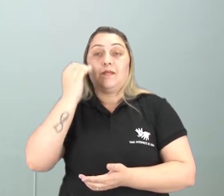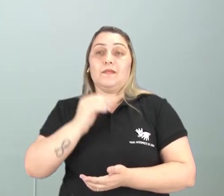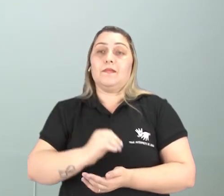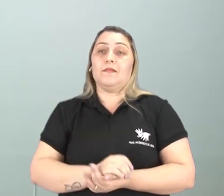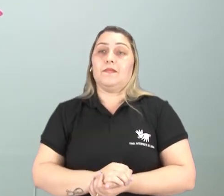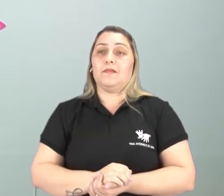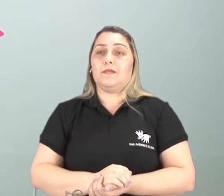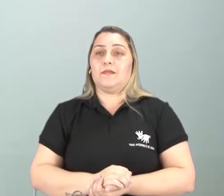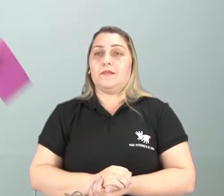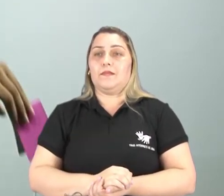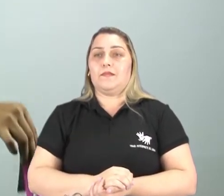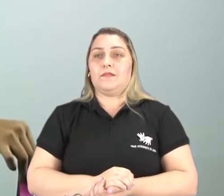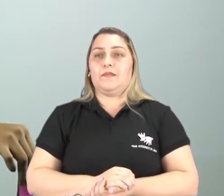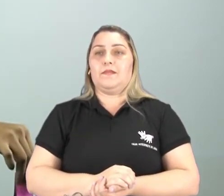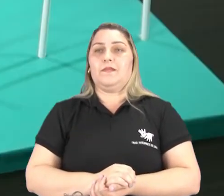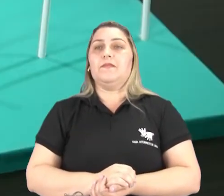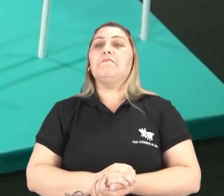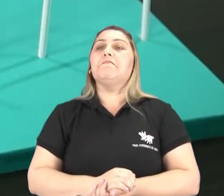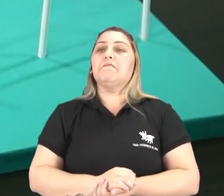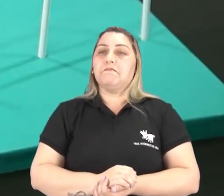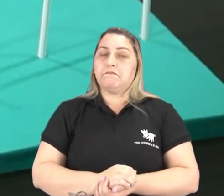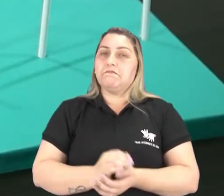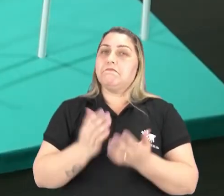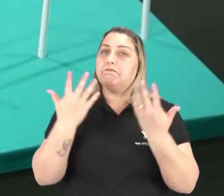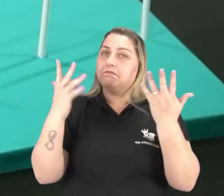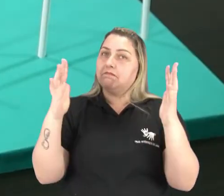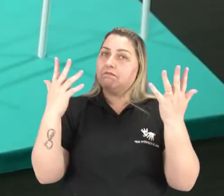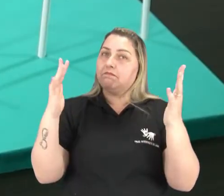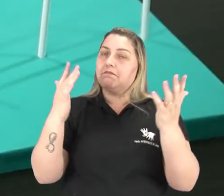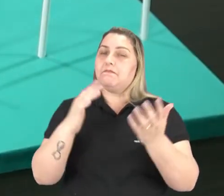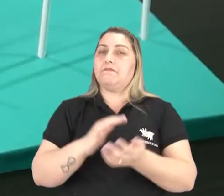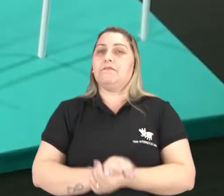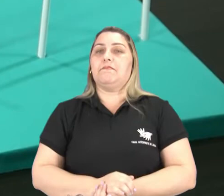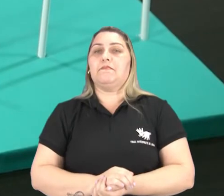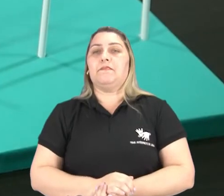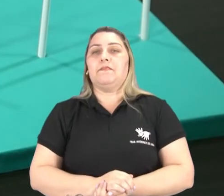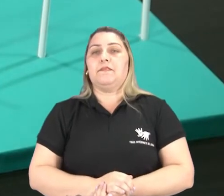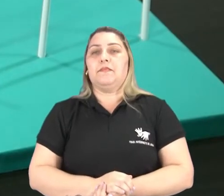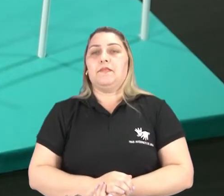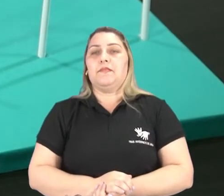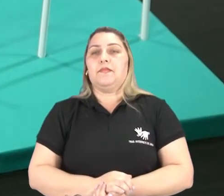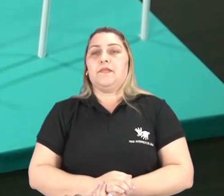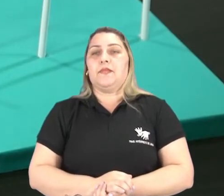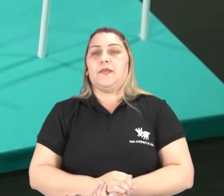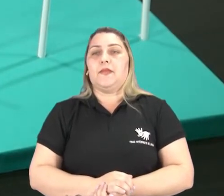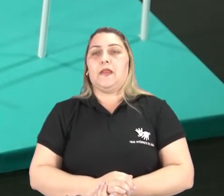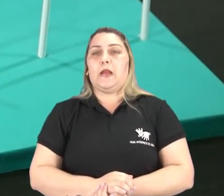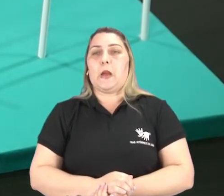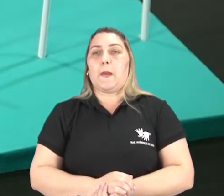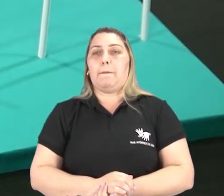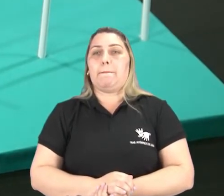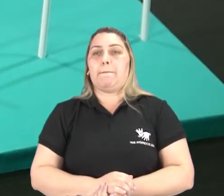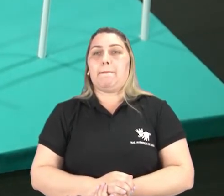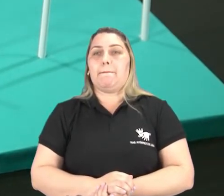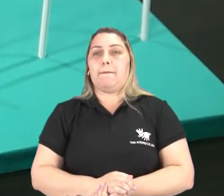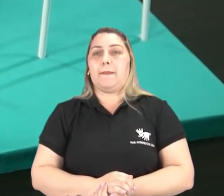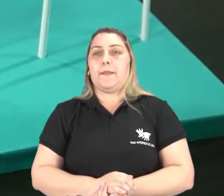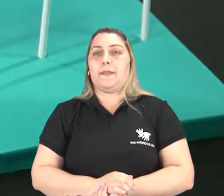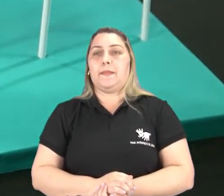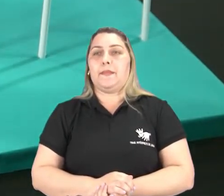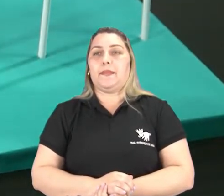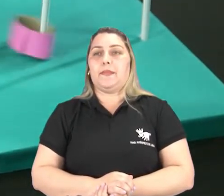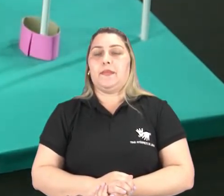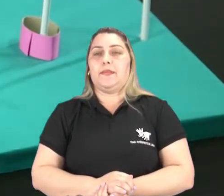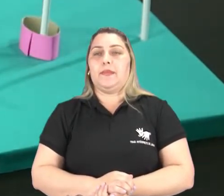a cor rosa muito bem é a cor rosa nós vamos colocar